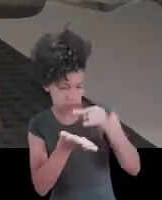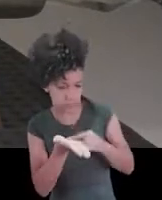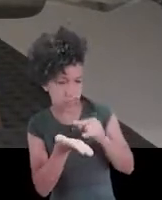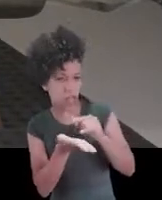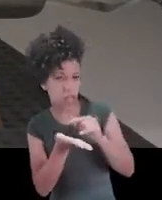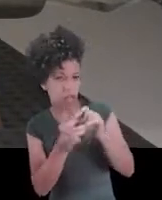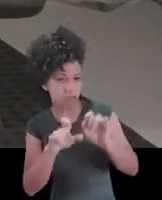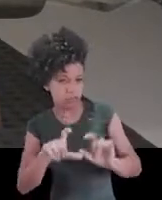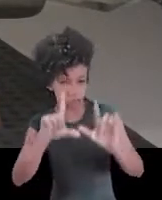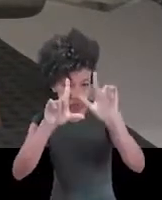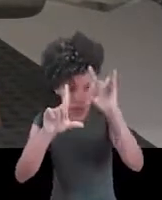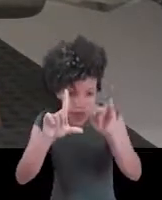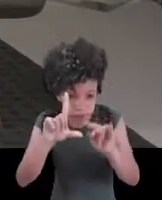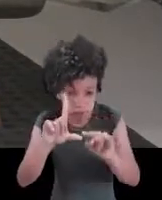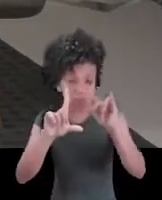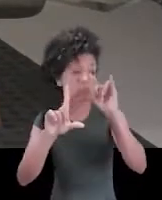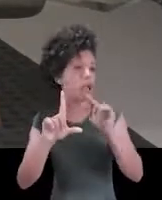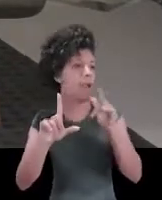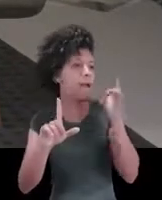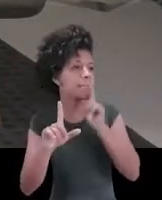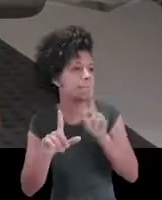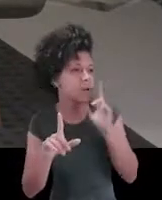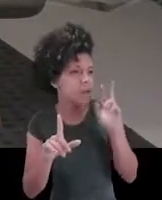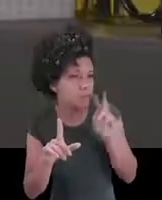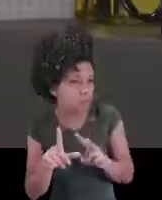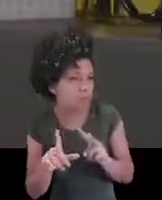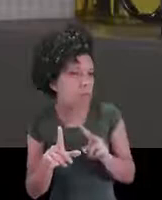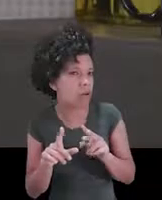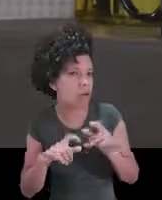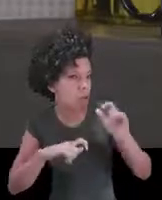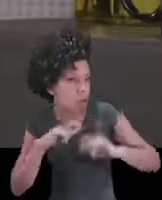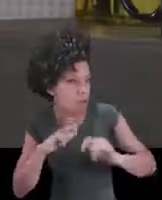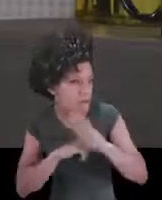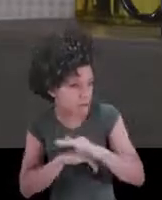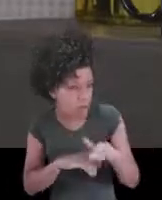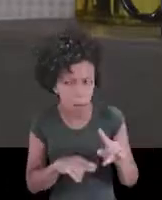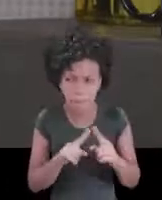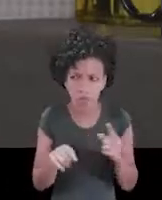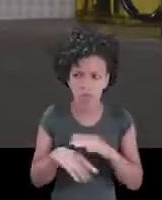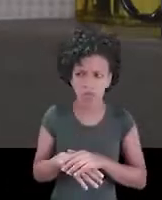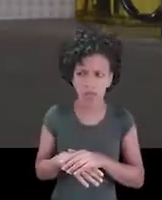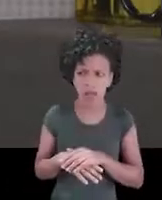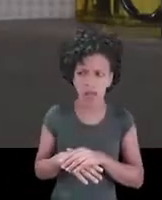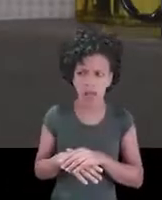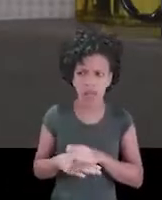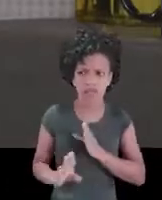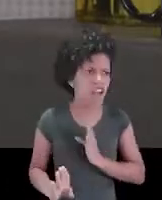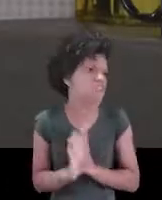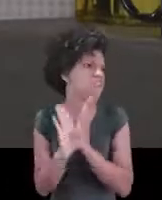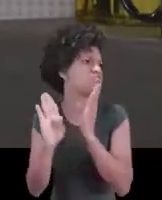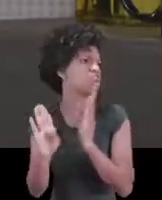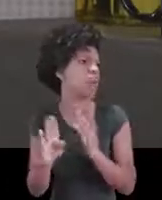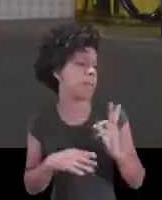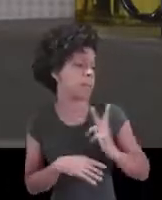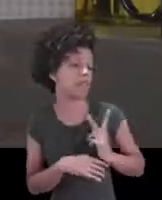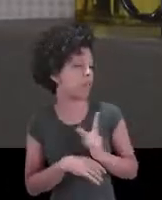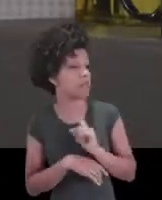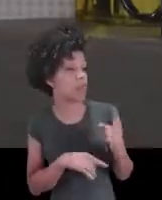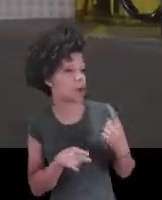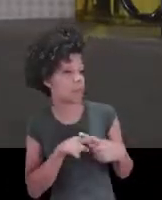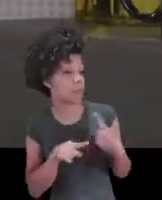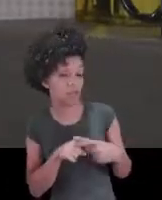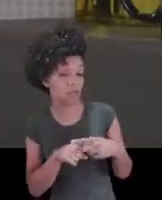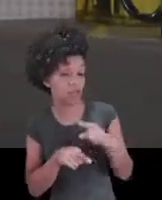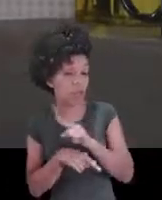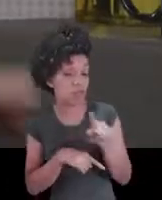para encontrar a foto de pedofilia você fala mais não tá invadindo a privacidade do usuário não